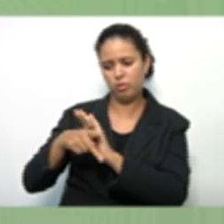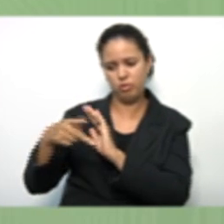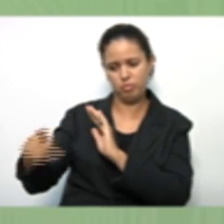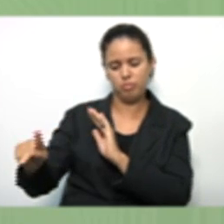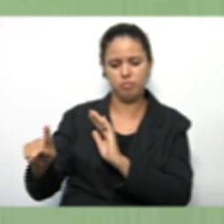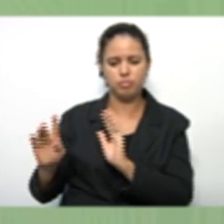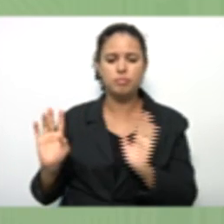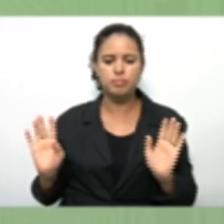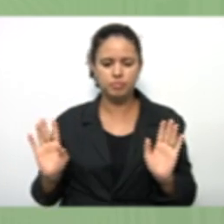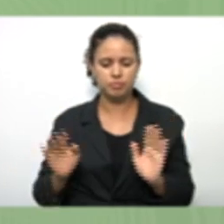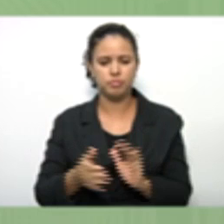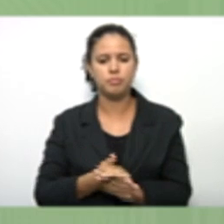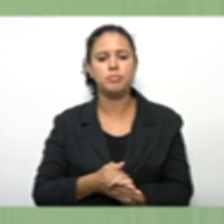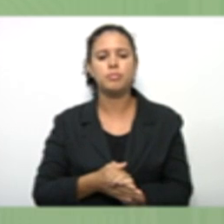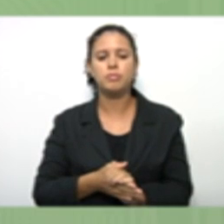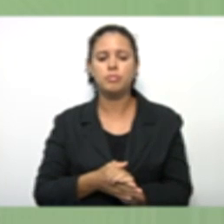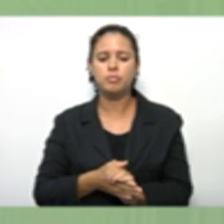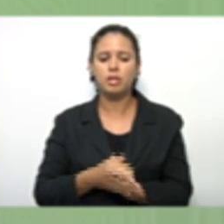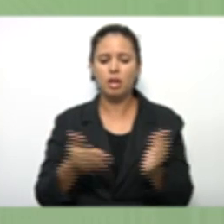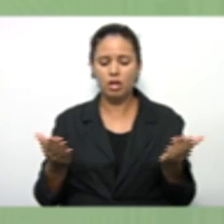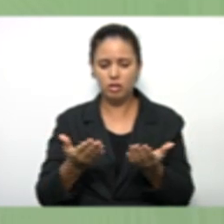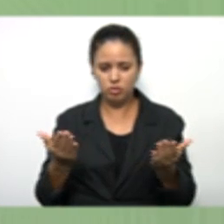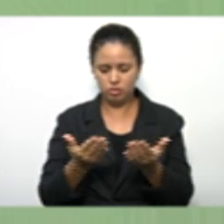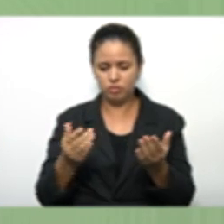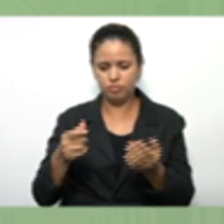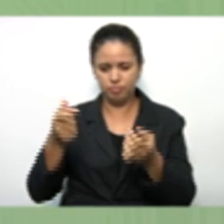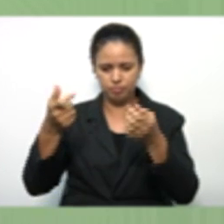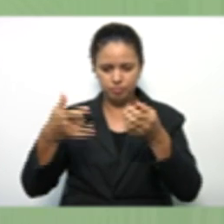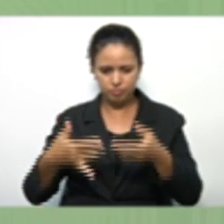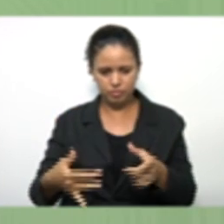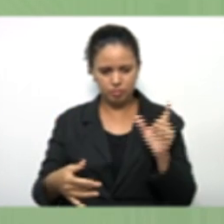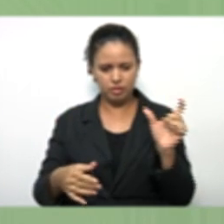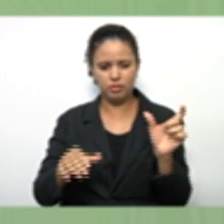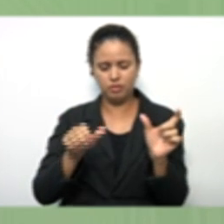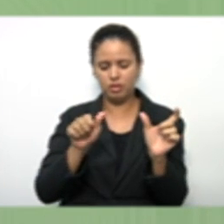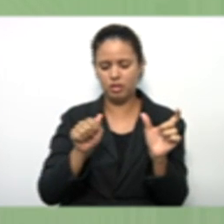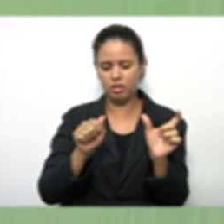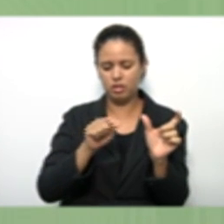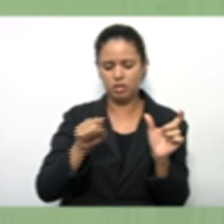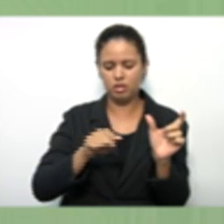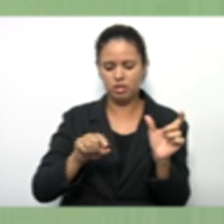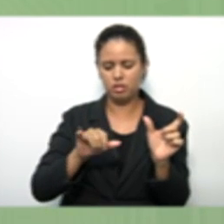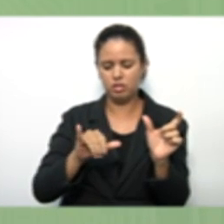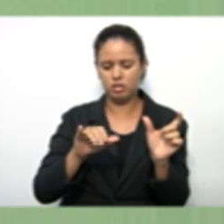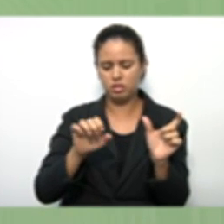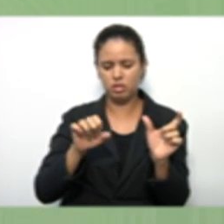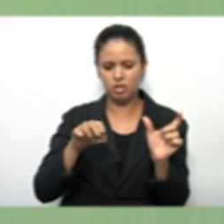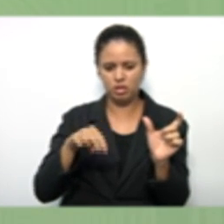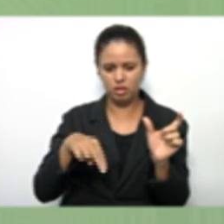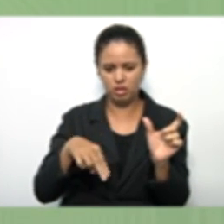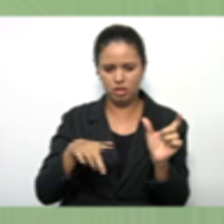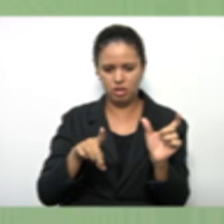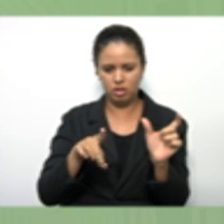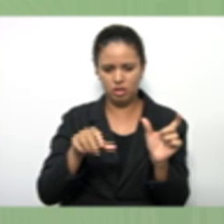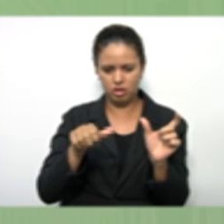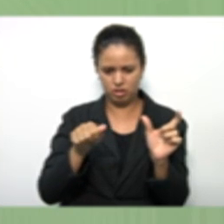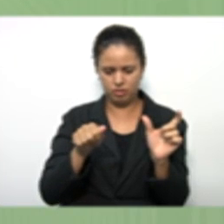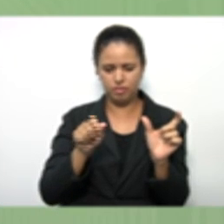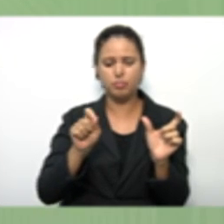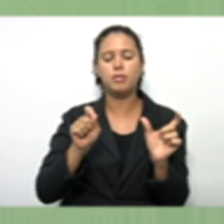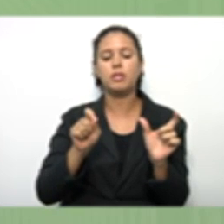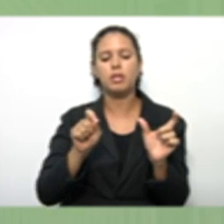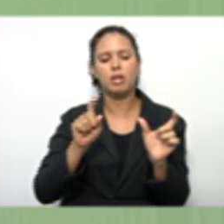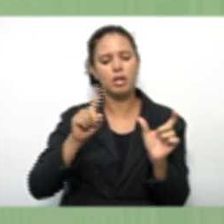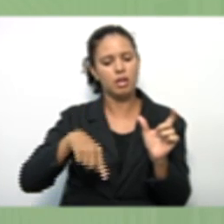aí que vai ficar um pouquinho mais claro o que é a tal da azienda, né? Então, nós temos a azienda, que é igual ao patrimônio, que são os bens,